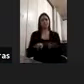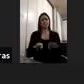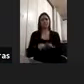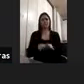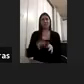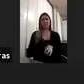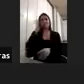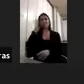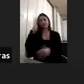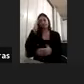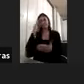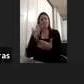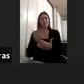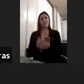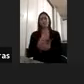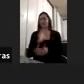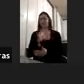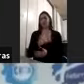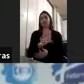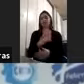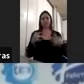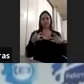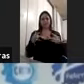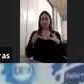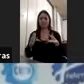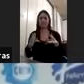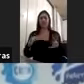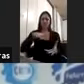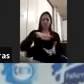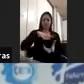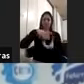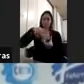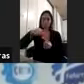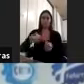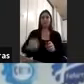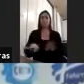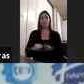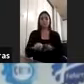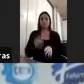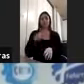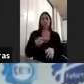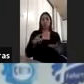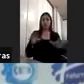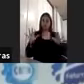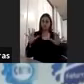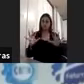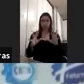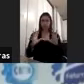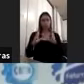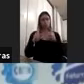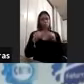essa força em massa. Em massa, e é em massa, porque assim, é uma luta